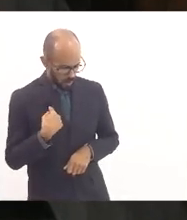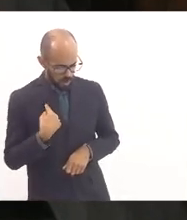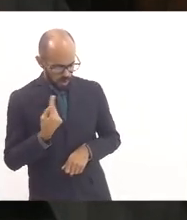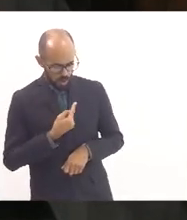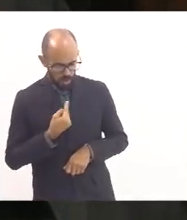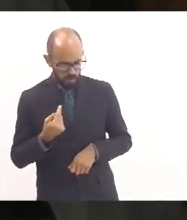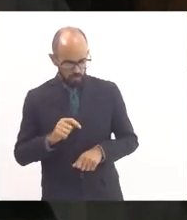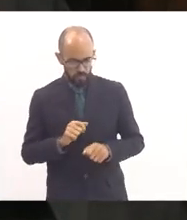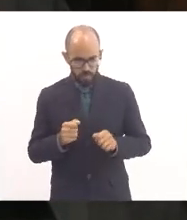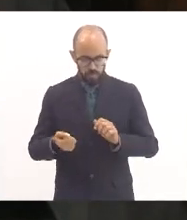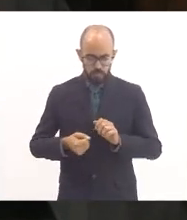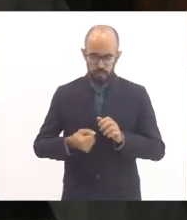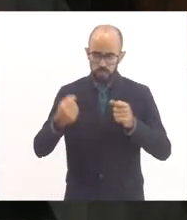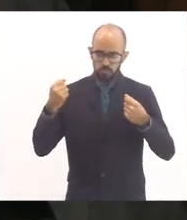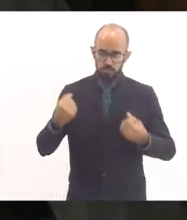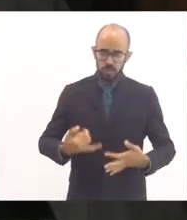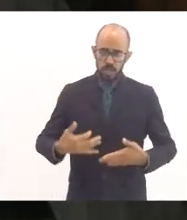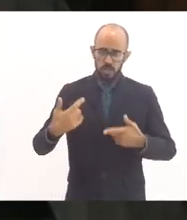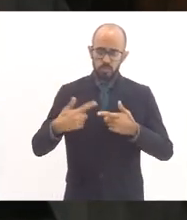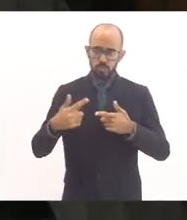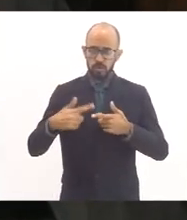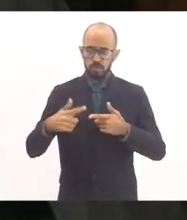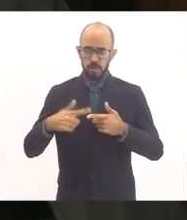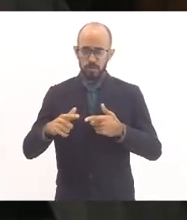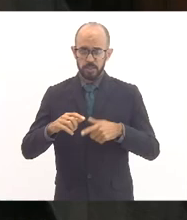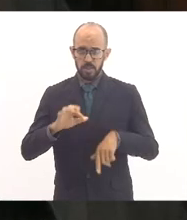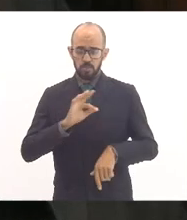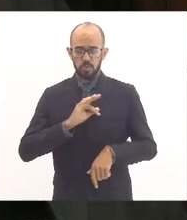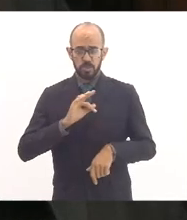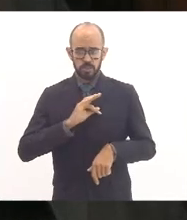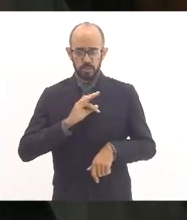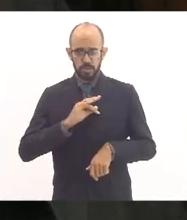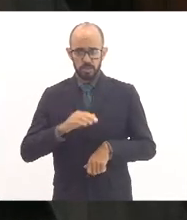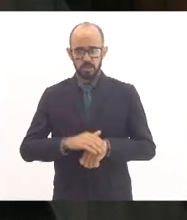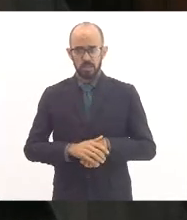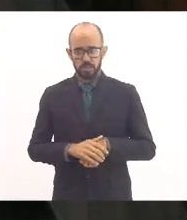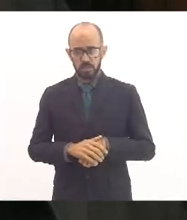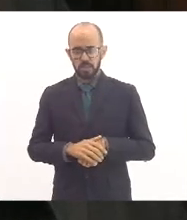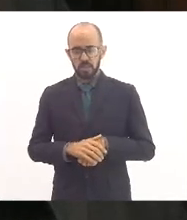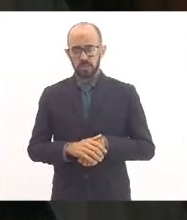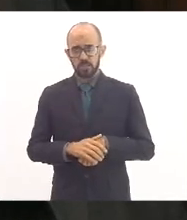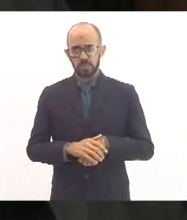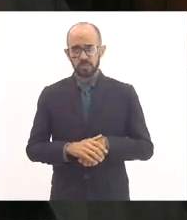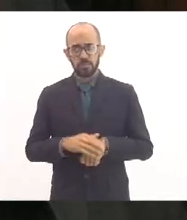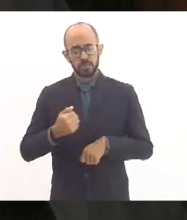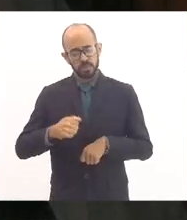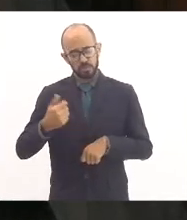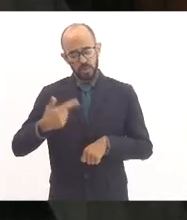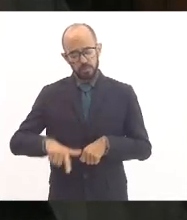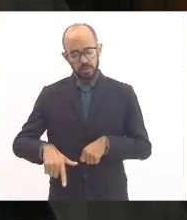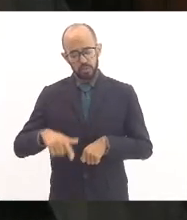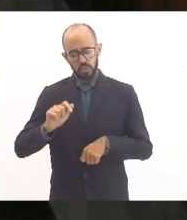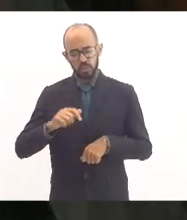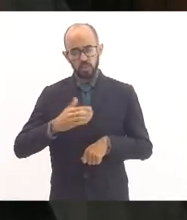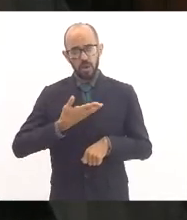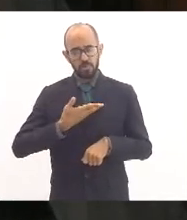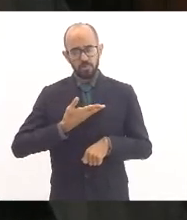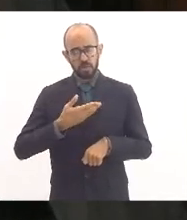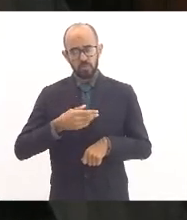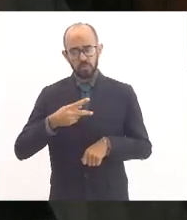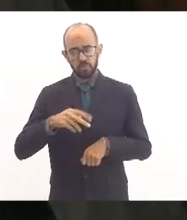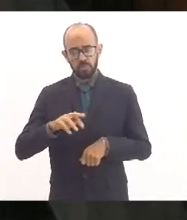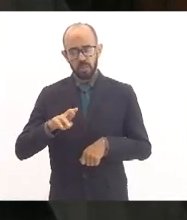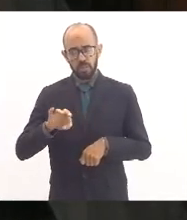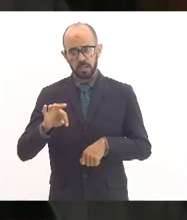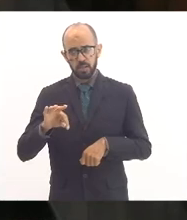encara que os problemas da Polícia Civil nós vamos falar e eu vou ter que repetir o colega perito que que me antecedeu aquilo as